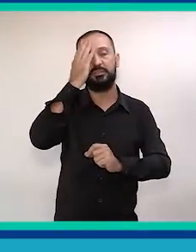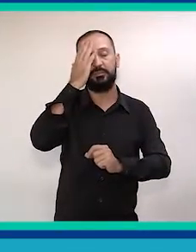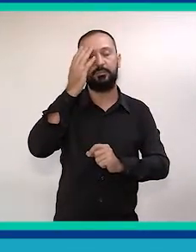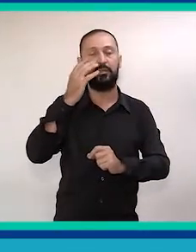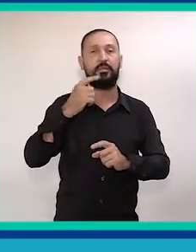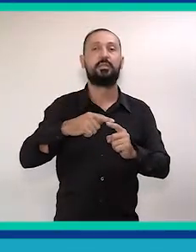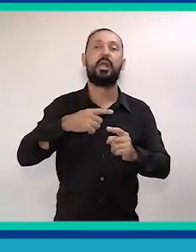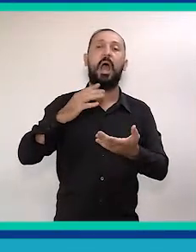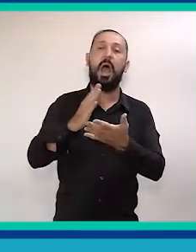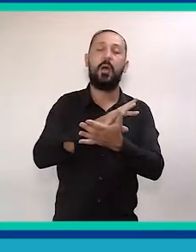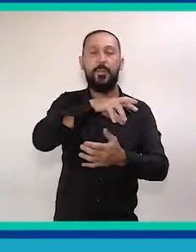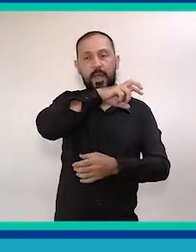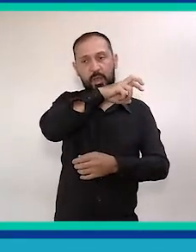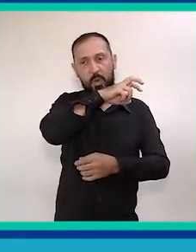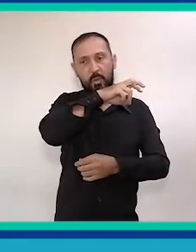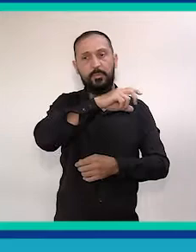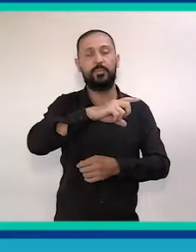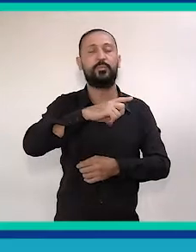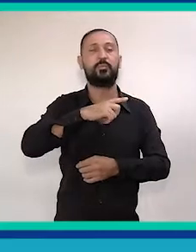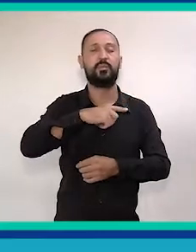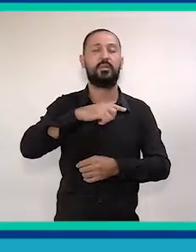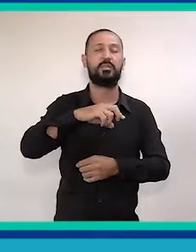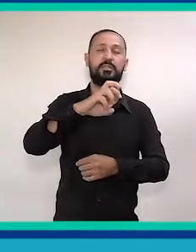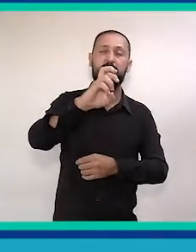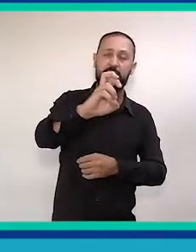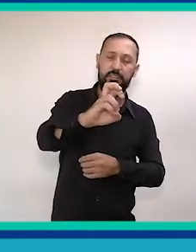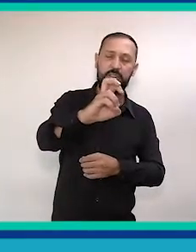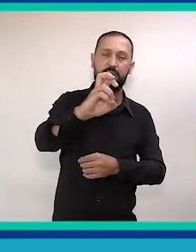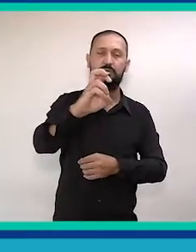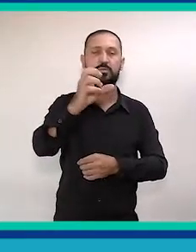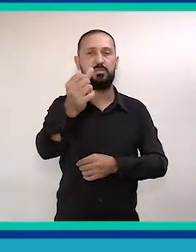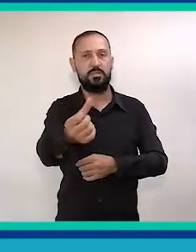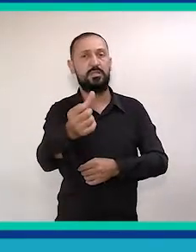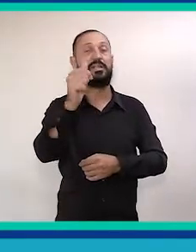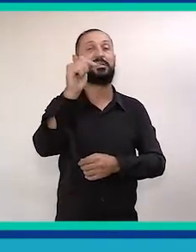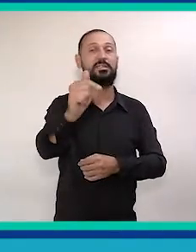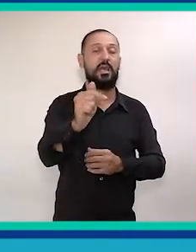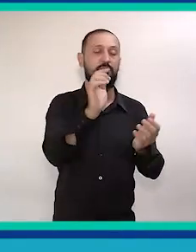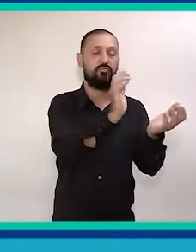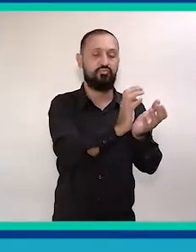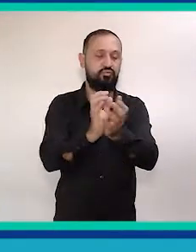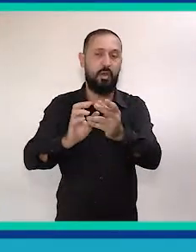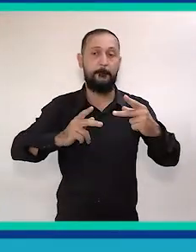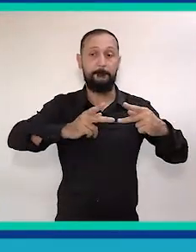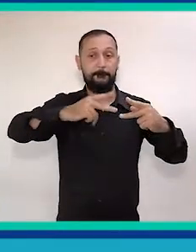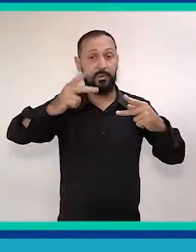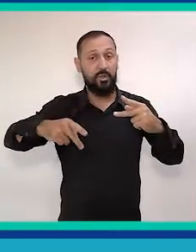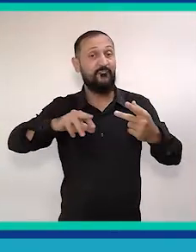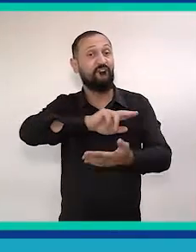para a gente ter uma certeza. Então, aí tem serpentes que apresentam 5, 6, 7 famílias de